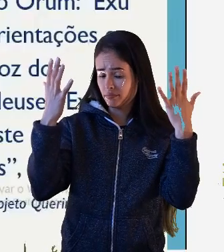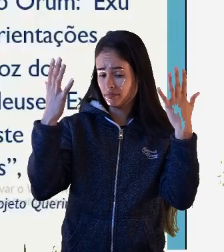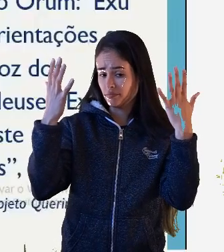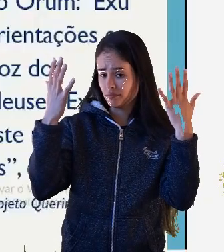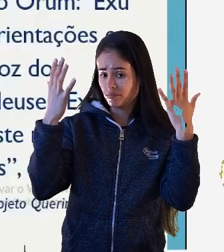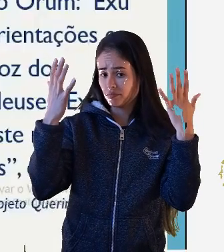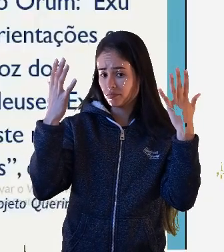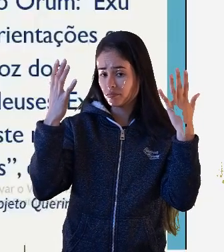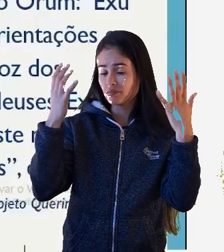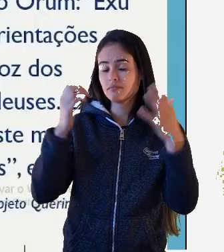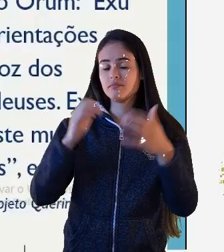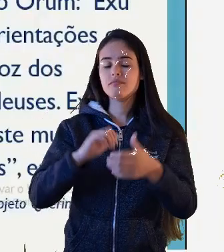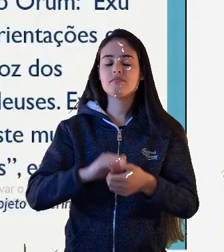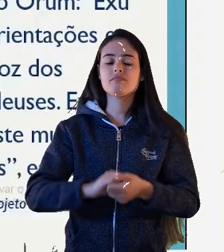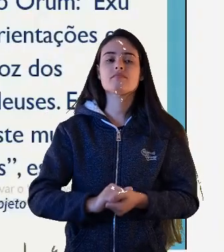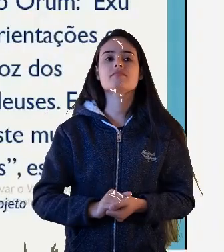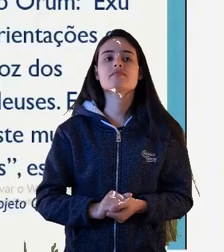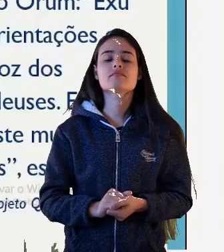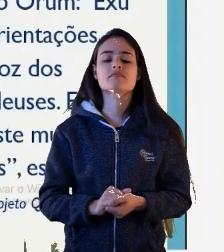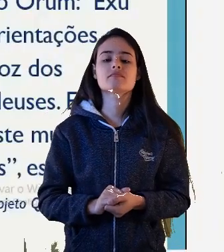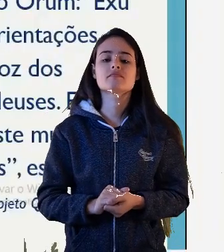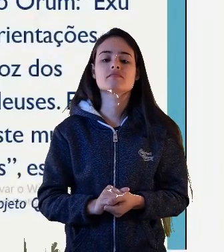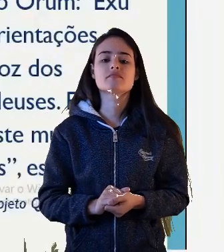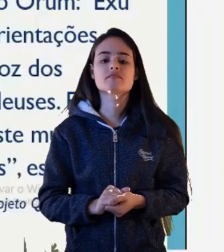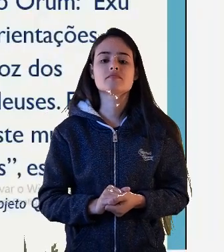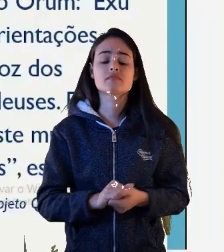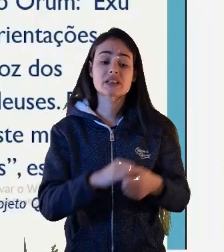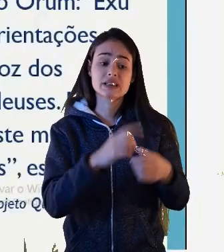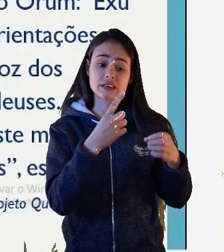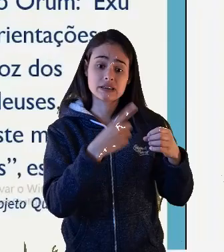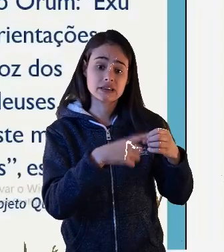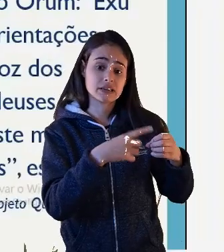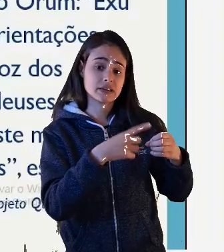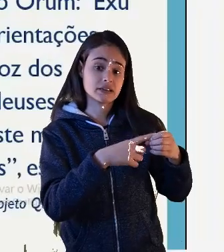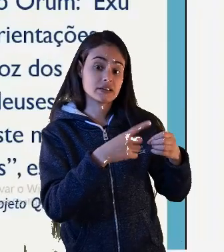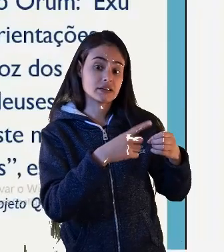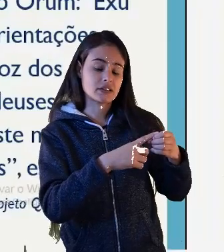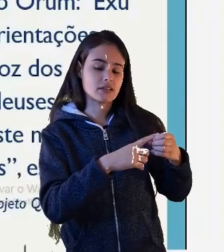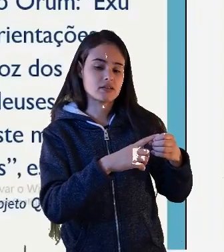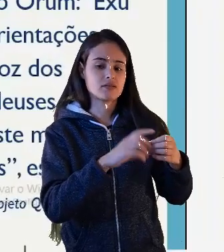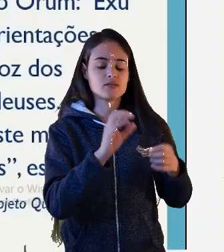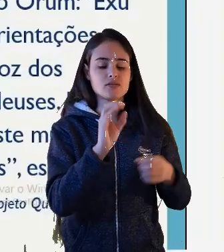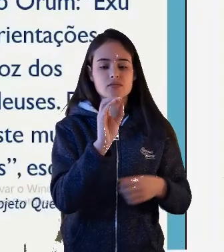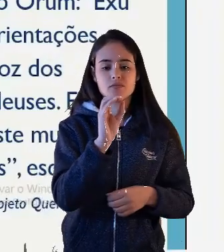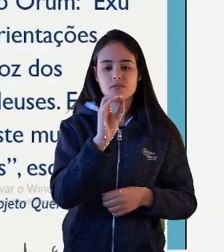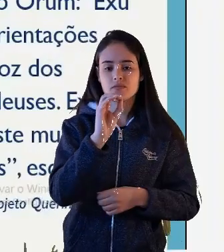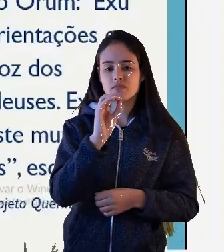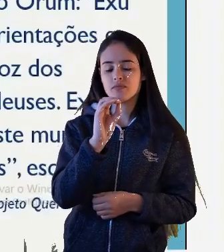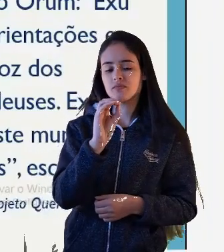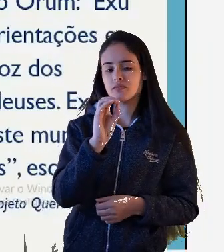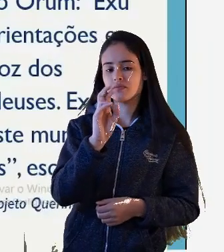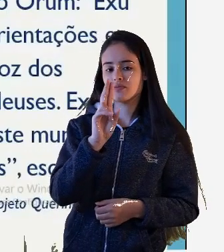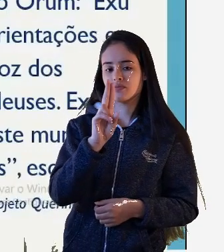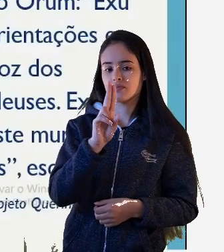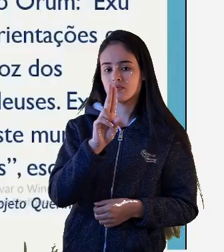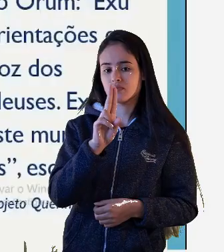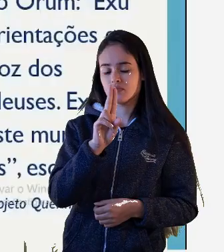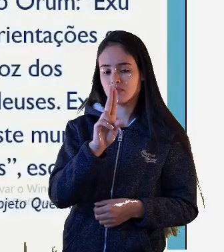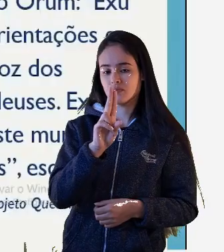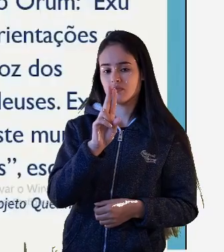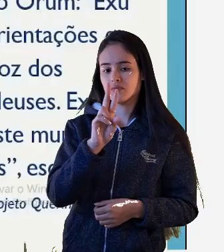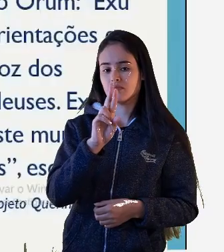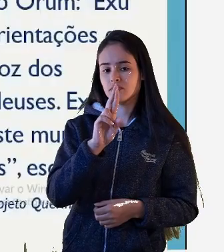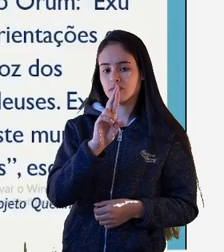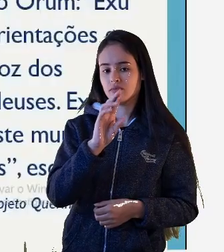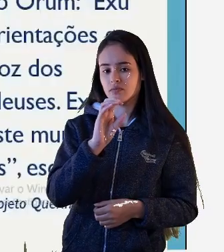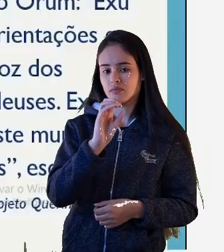né? E dali tiraram tantas coisas para eles, né? Para esses portugueses, de onde eles tanto exploraram, né? E também que ajudaram a